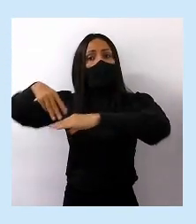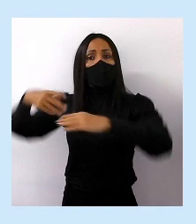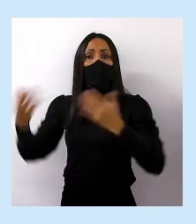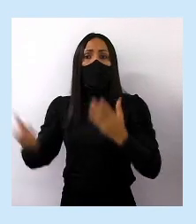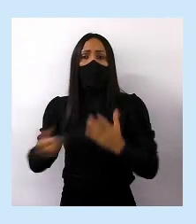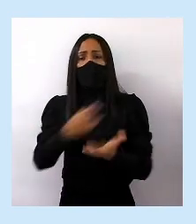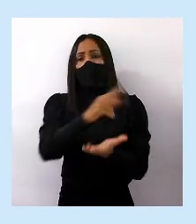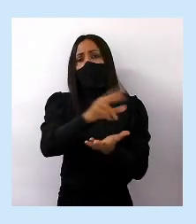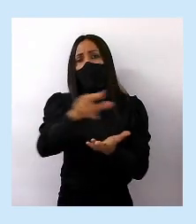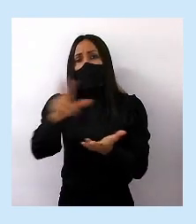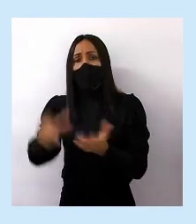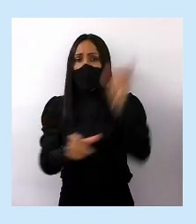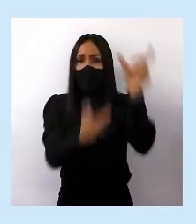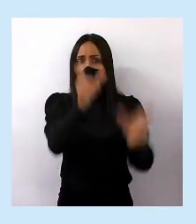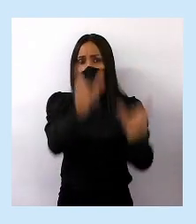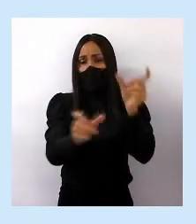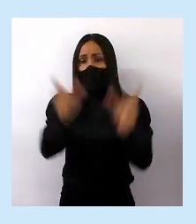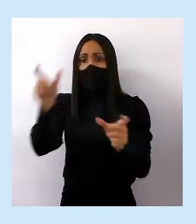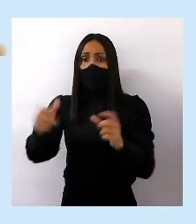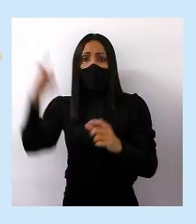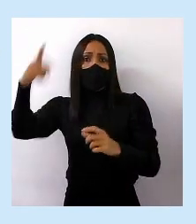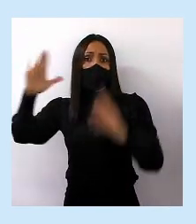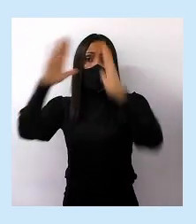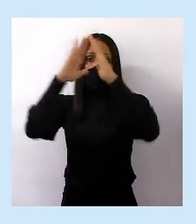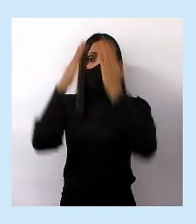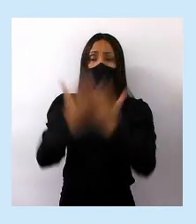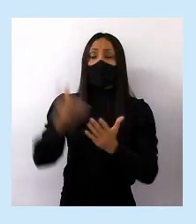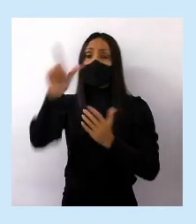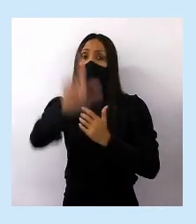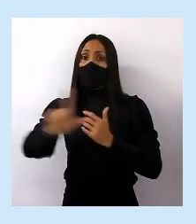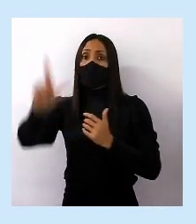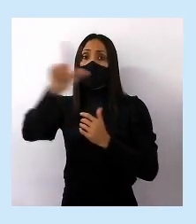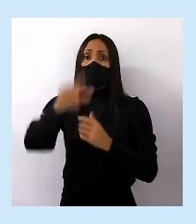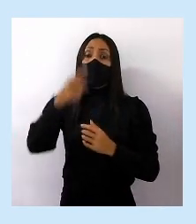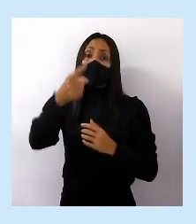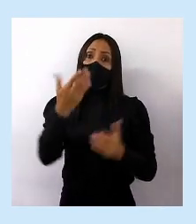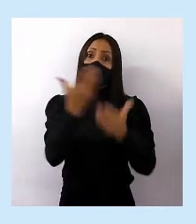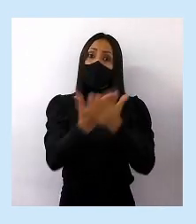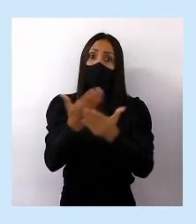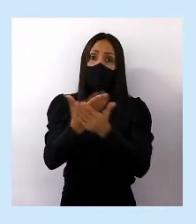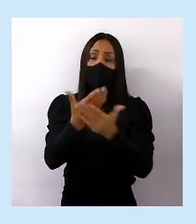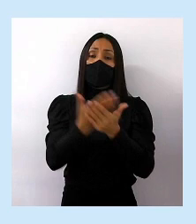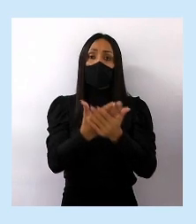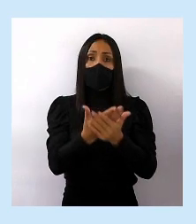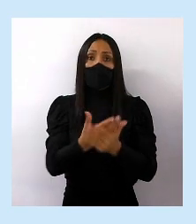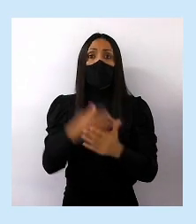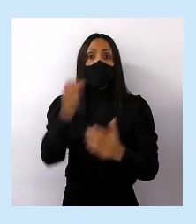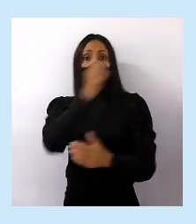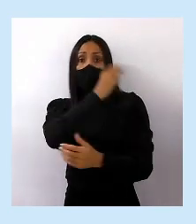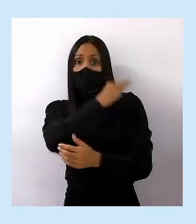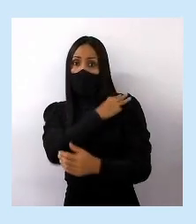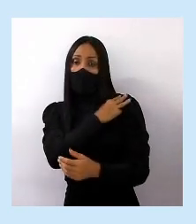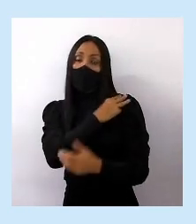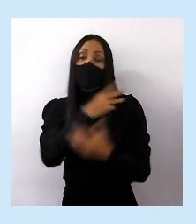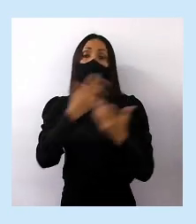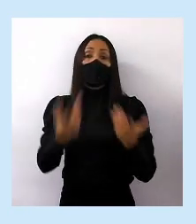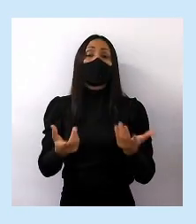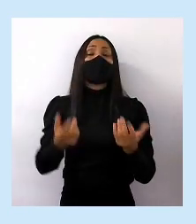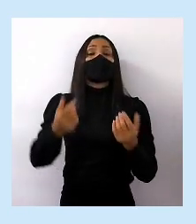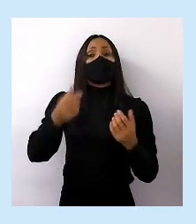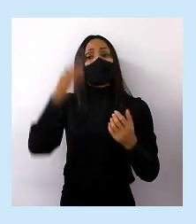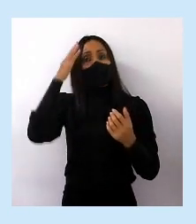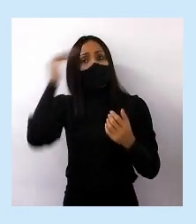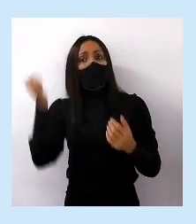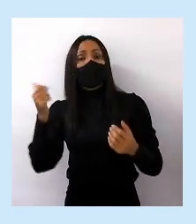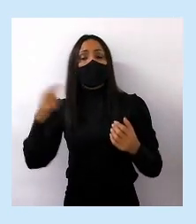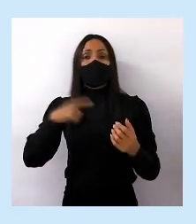autores pertencem a outras escolas literárias, que vocês vão estudar lá no ensino médio. Mas basta saber que você pode ter